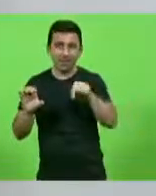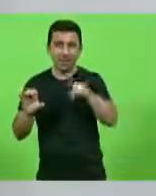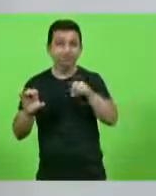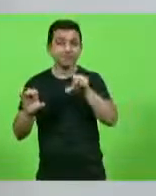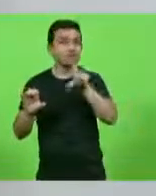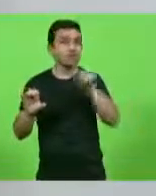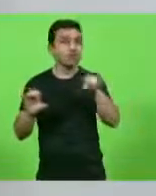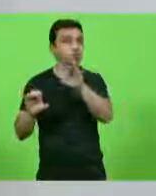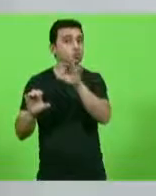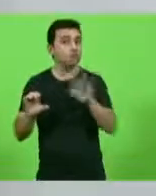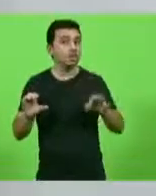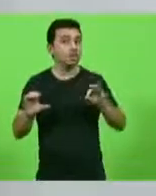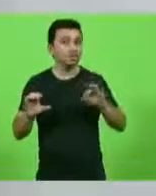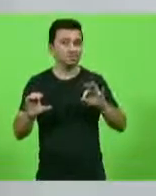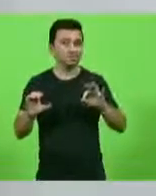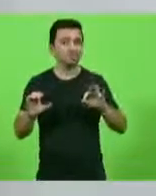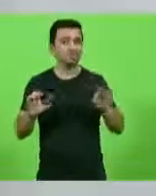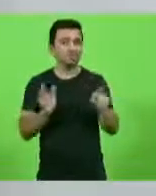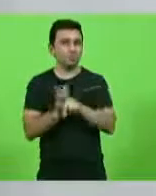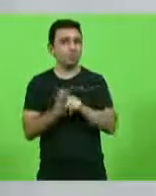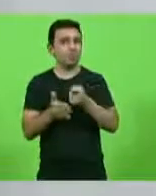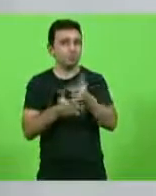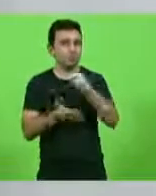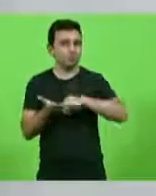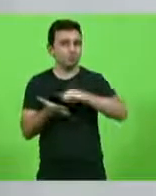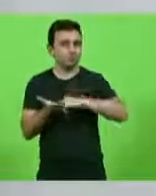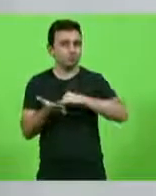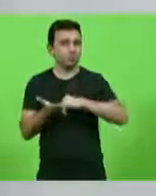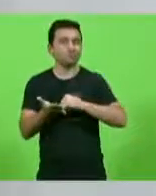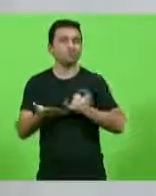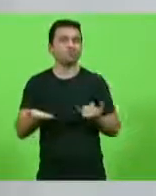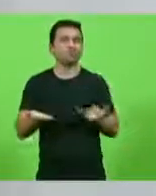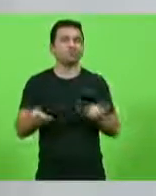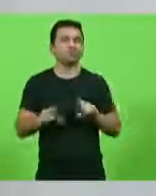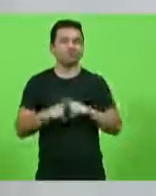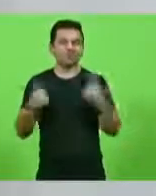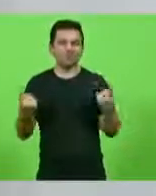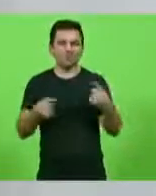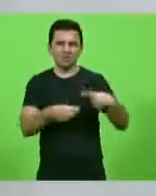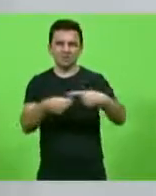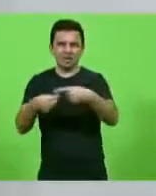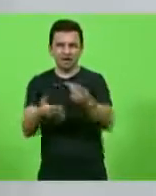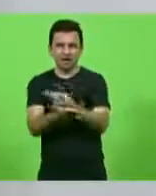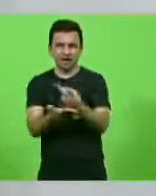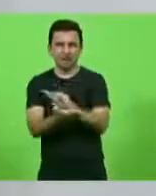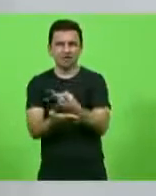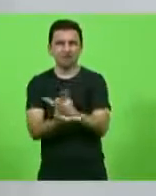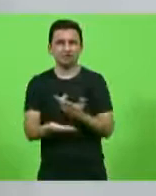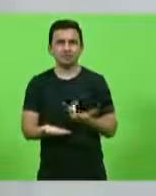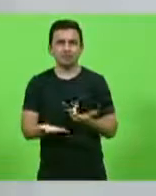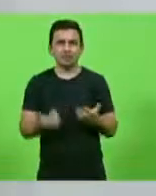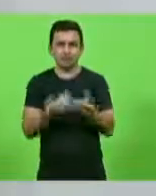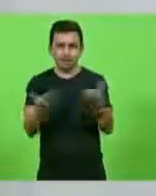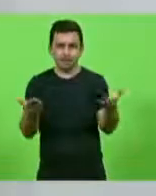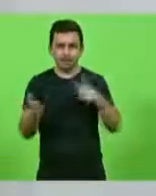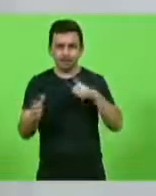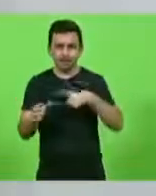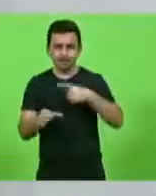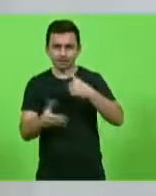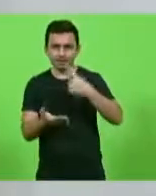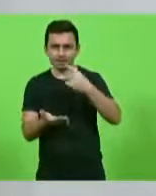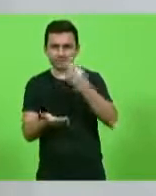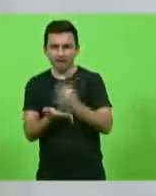os municípios administrados, geridos pela Casan. Então, quer dizer que os municípios estão errados? Aqueles que têm uma tarifa